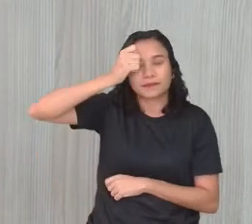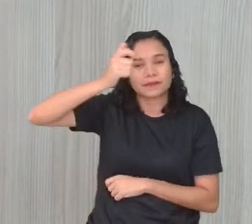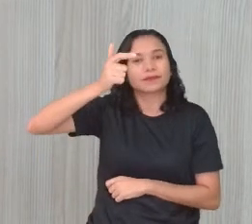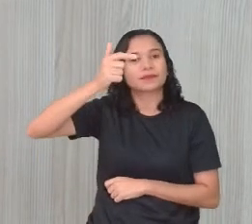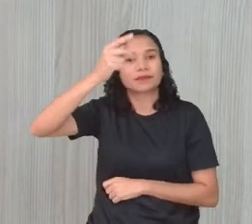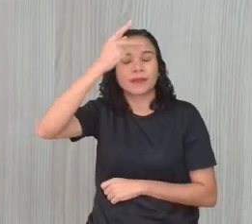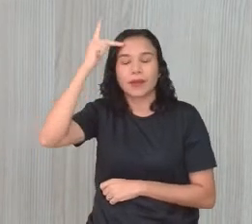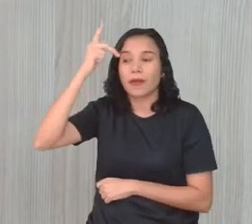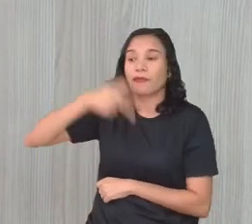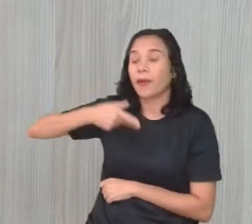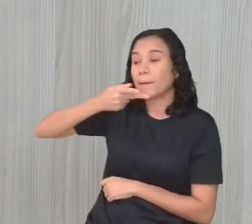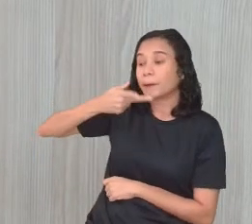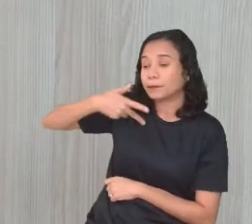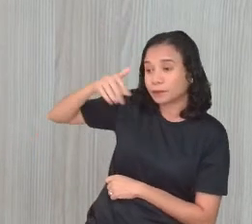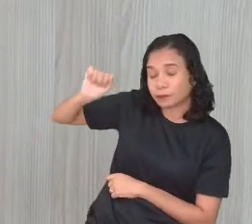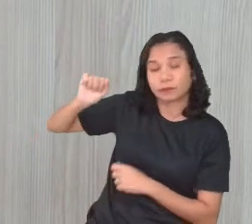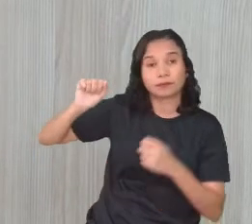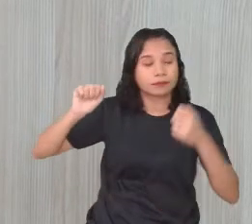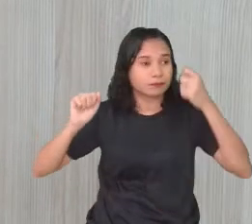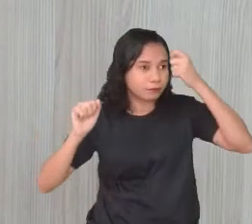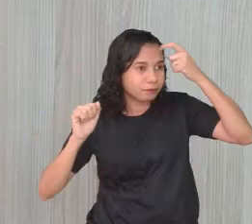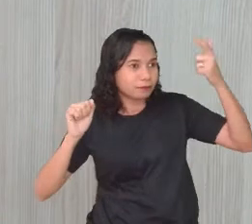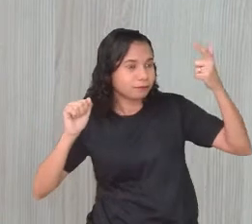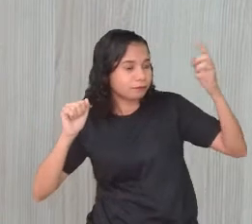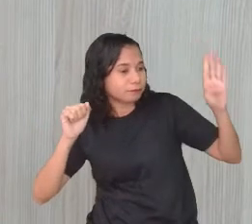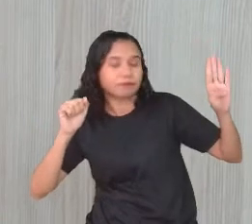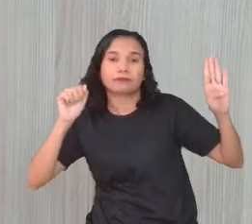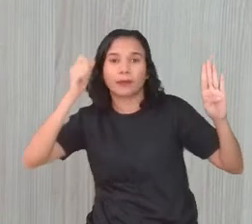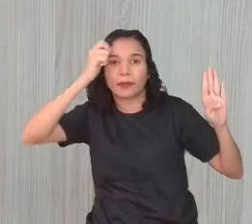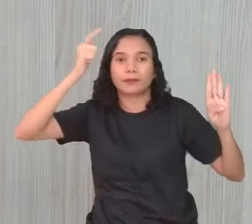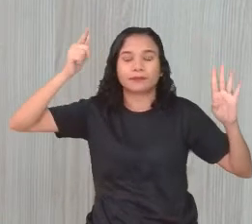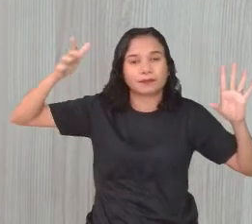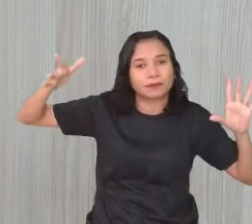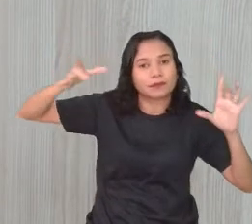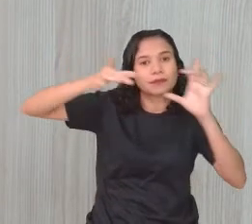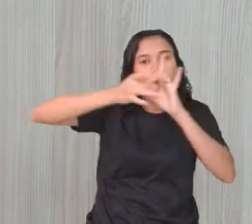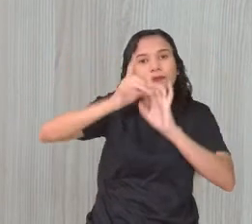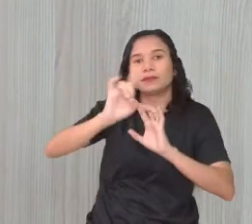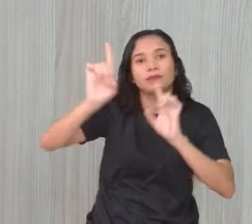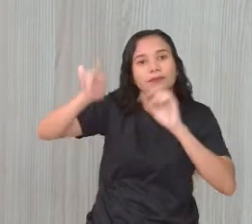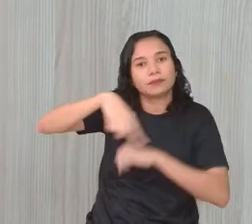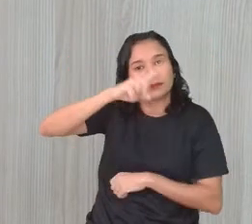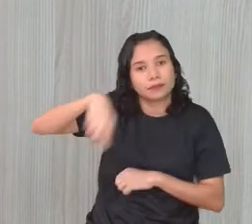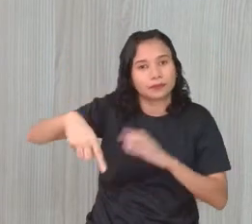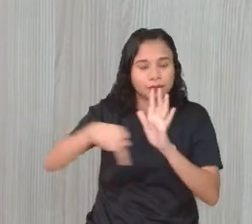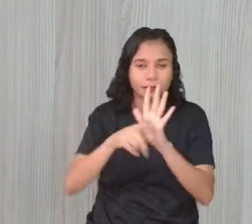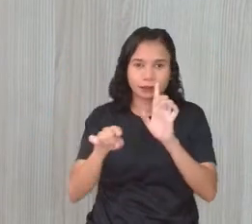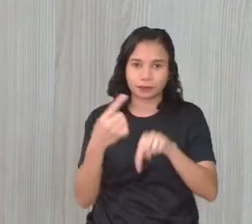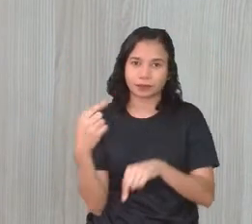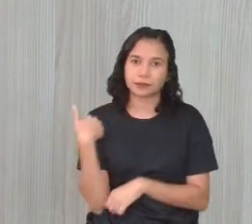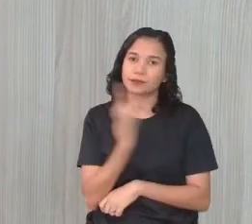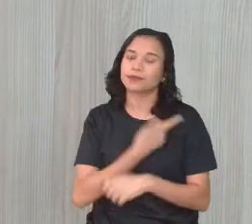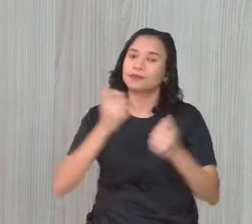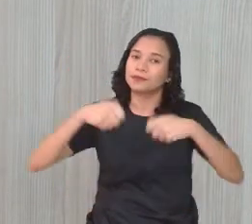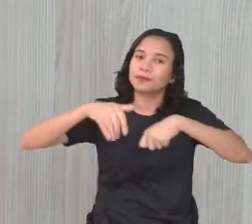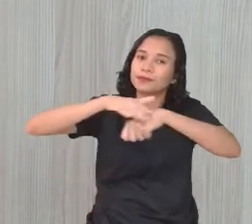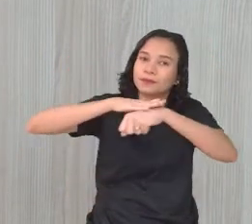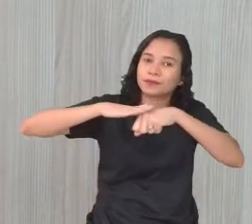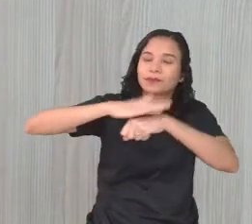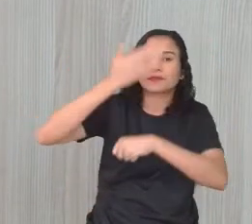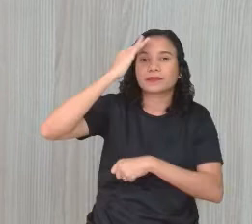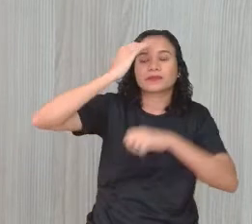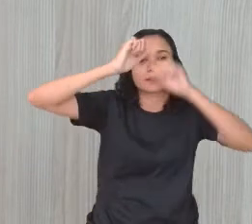penso A, a Adriana pensa B, mas uma ideia não anula a outra, né? Sim. A gente pode ir conversando e